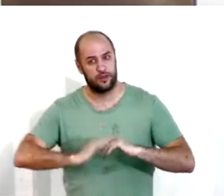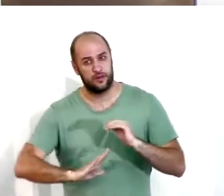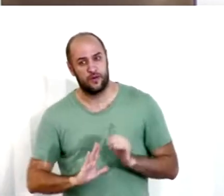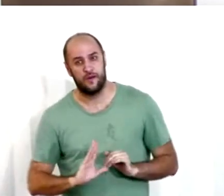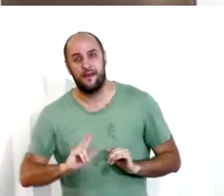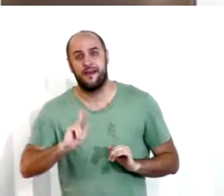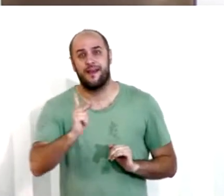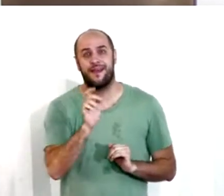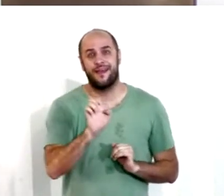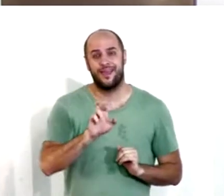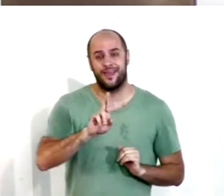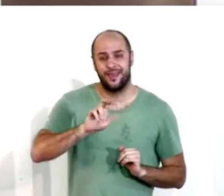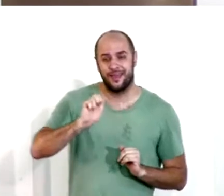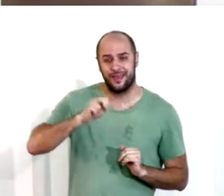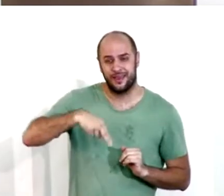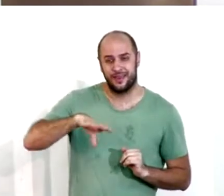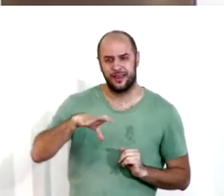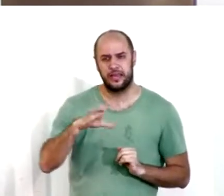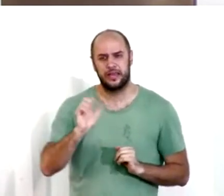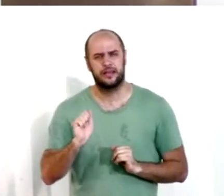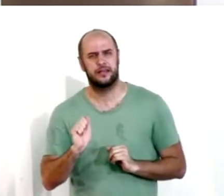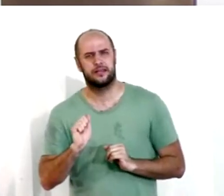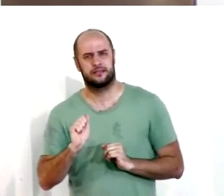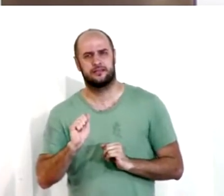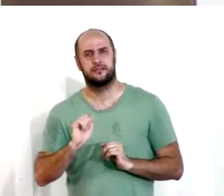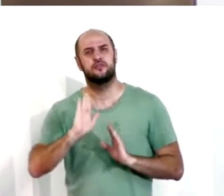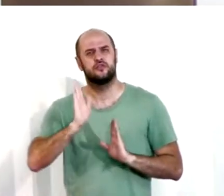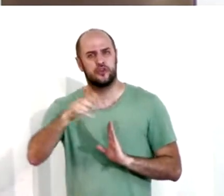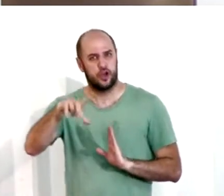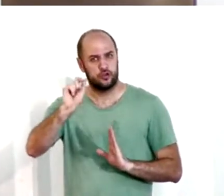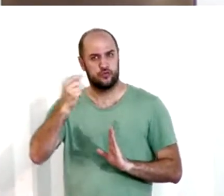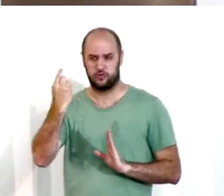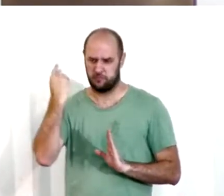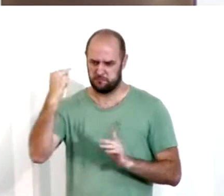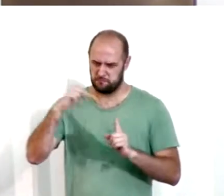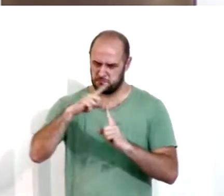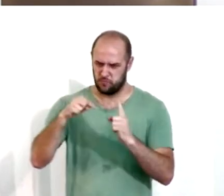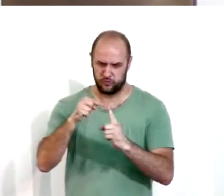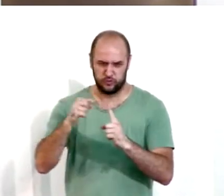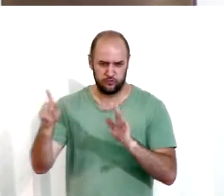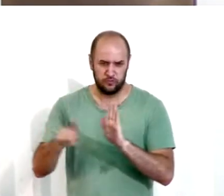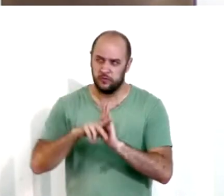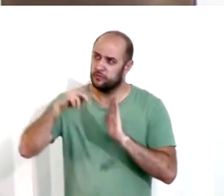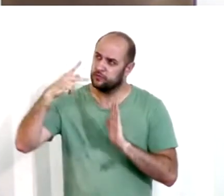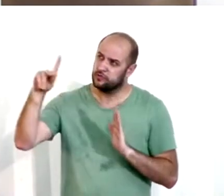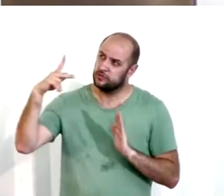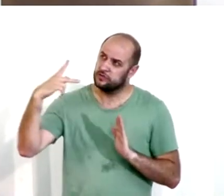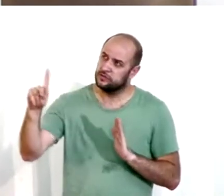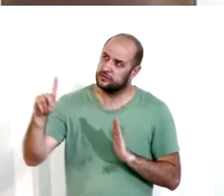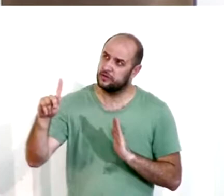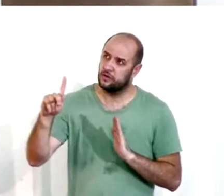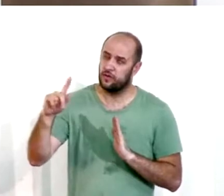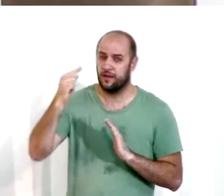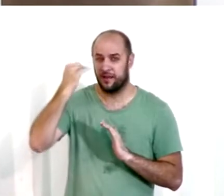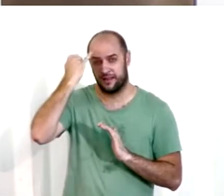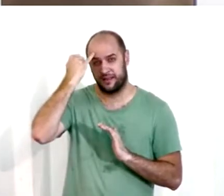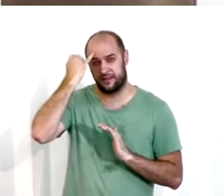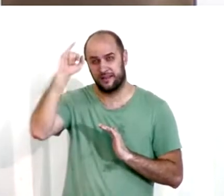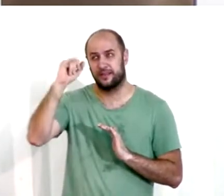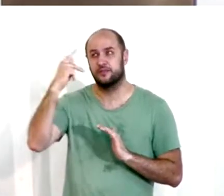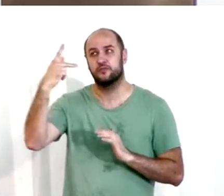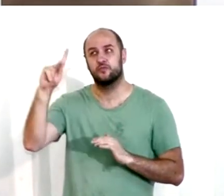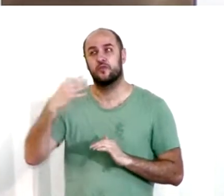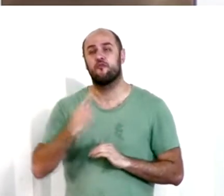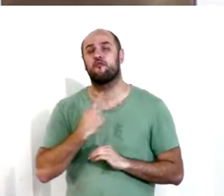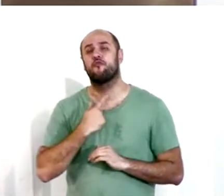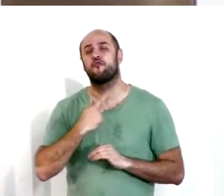herança, predestinados segundo o propósito daquele que faz todas as coisas conforme o conselho da sua